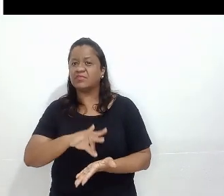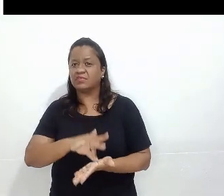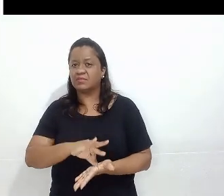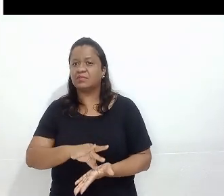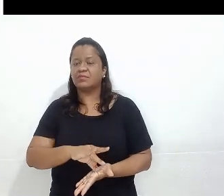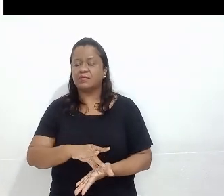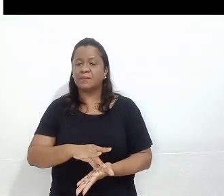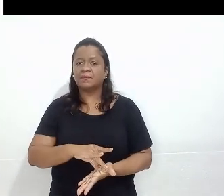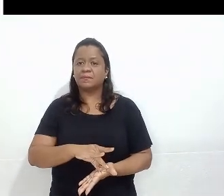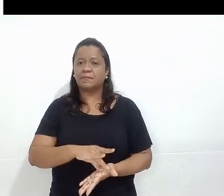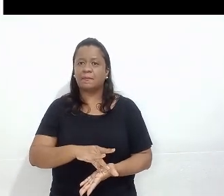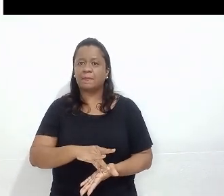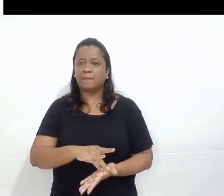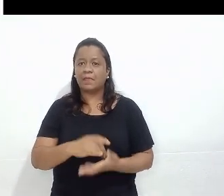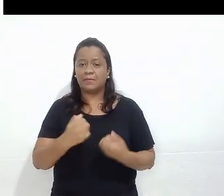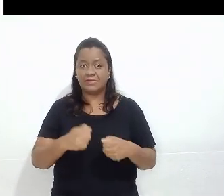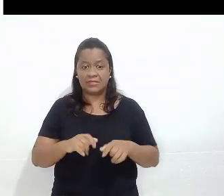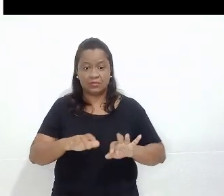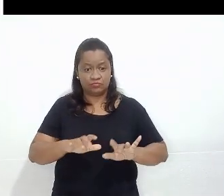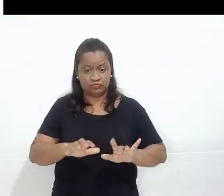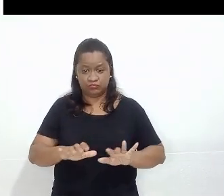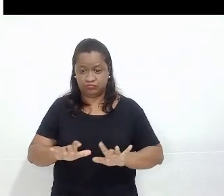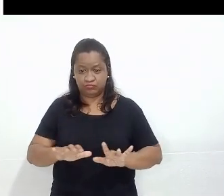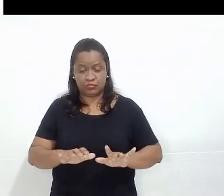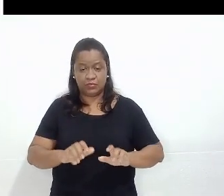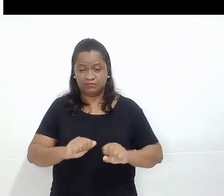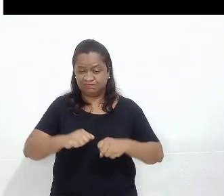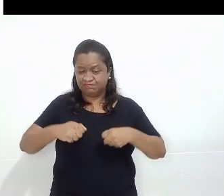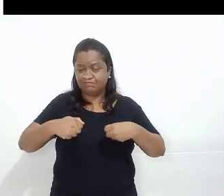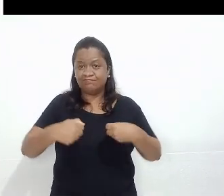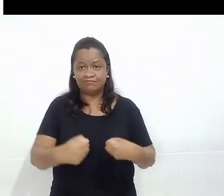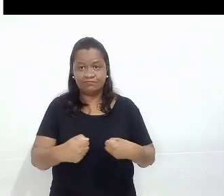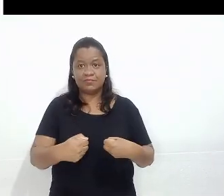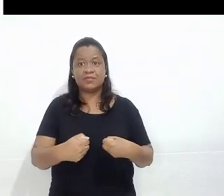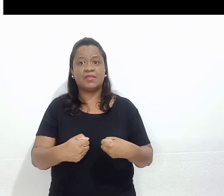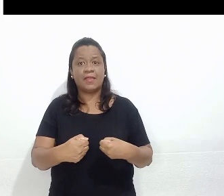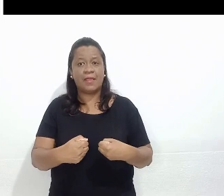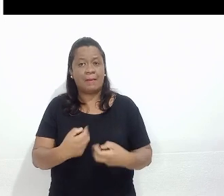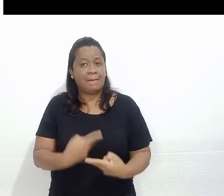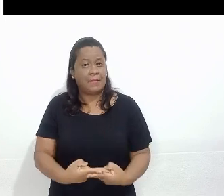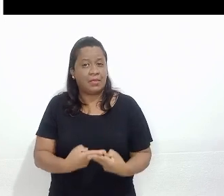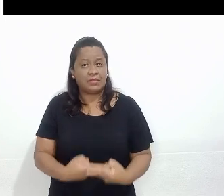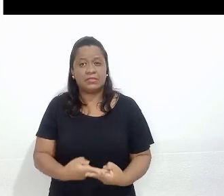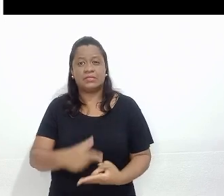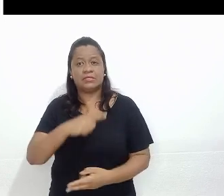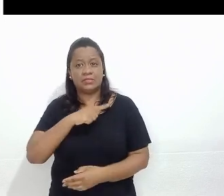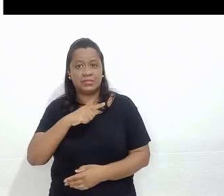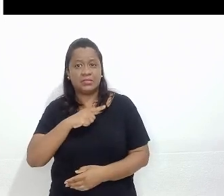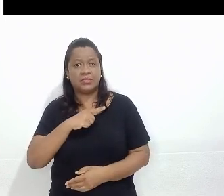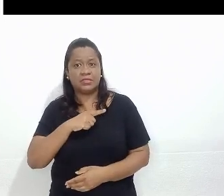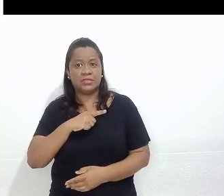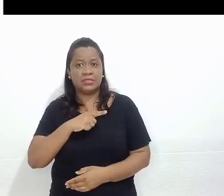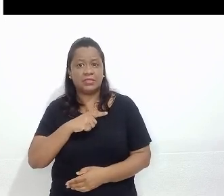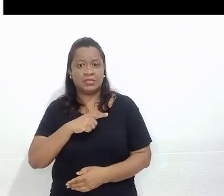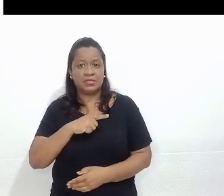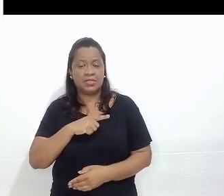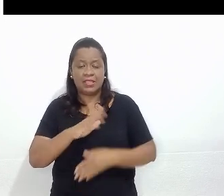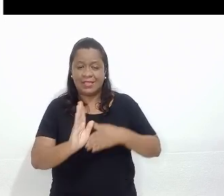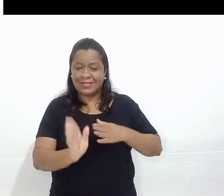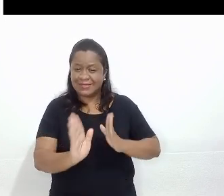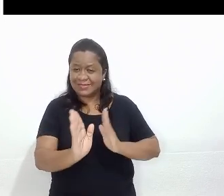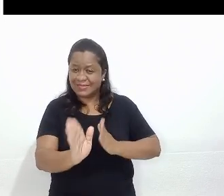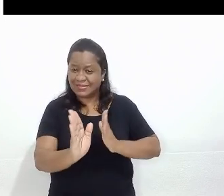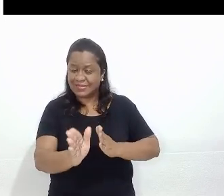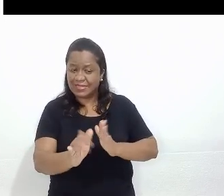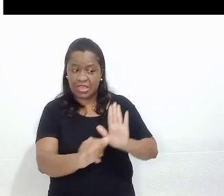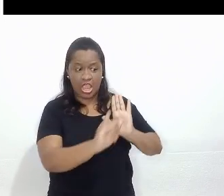mesmo, que a gente tem que se dedicar bastante, né? Ter bastante paciência, né? Para seguir tudo que